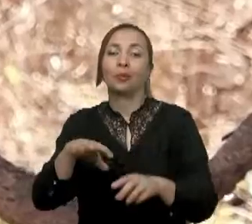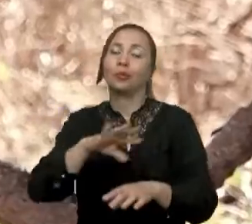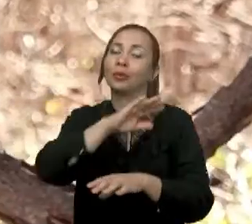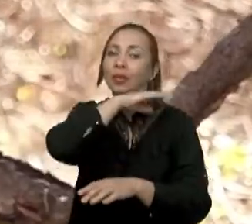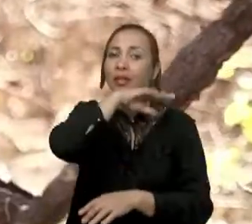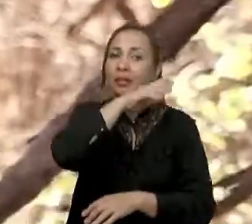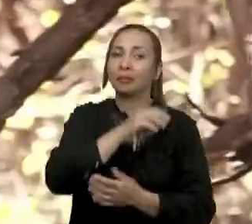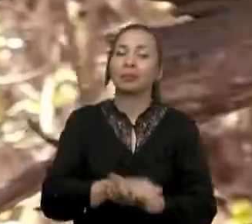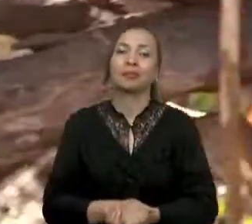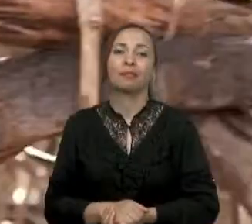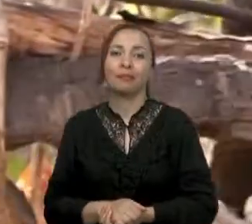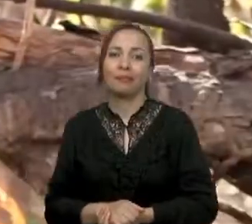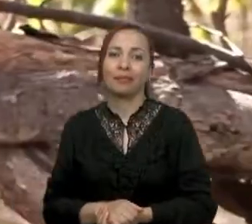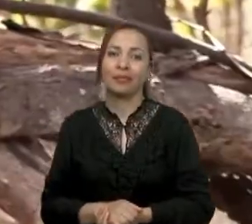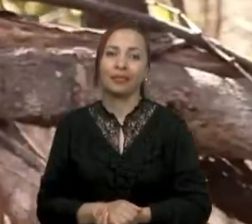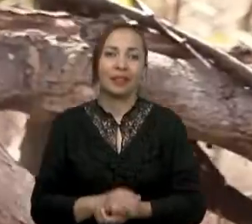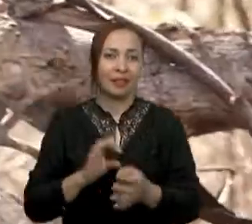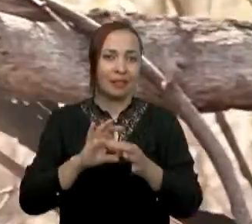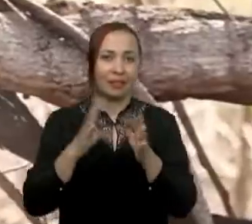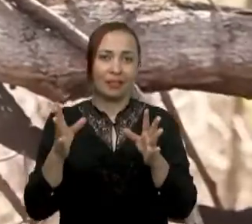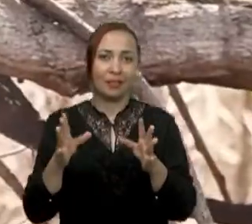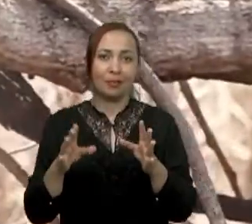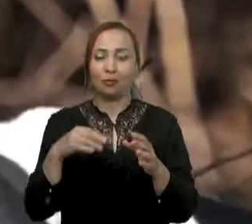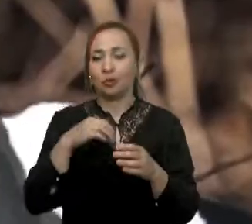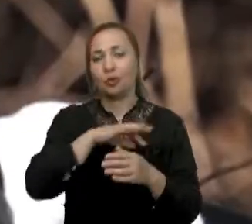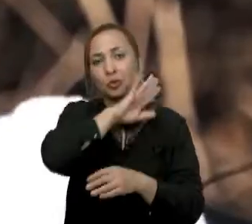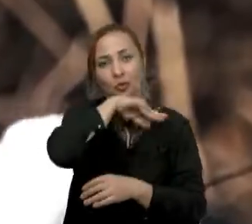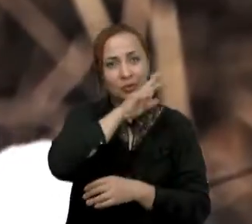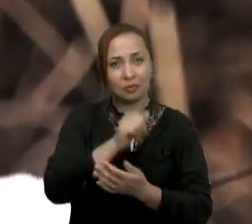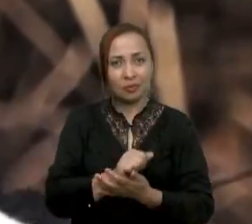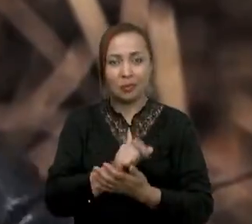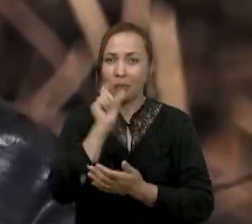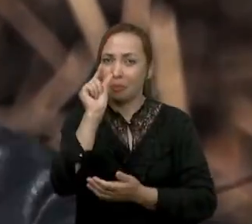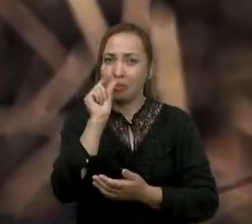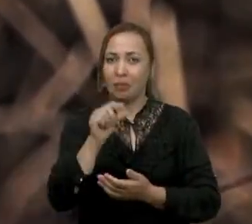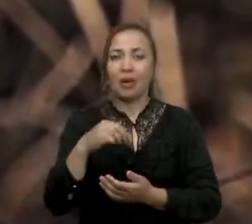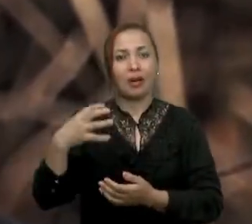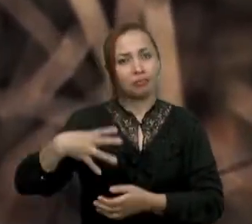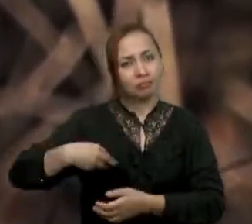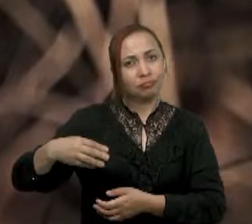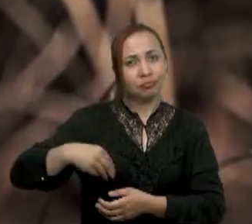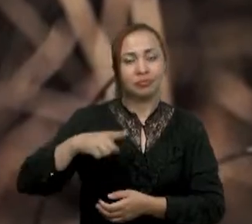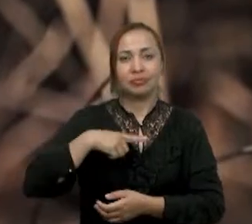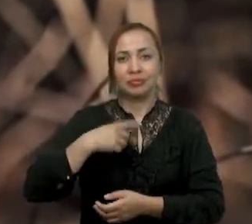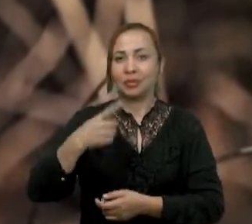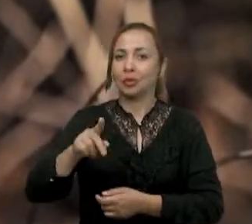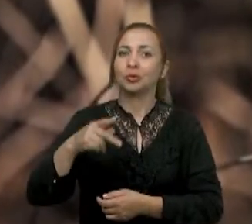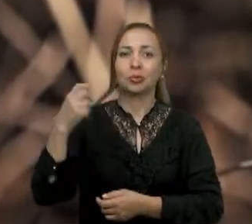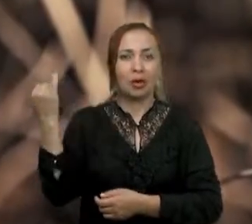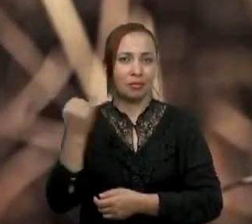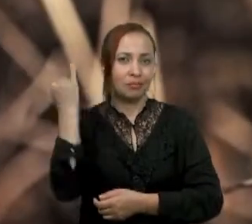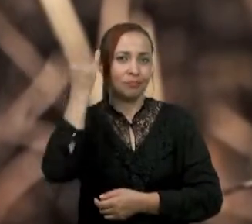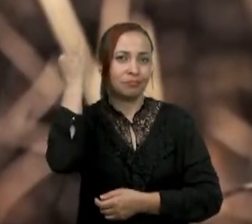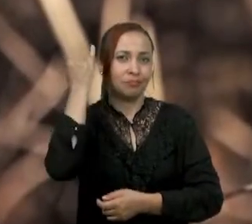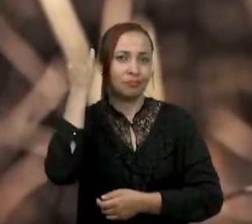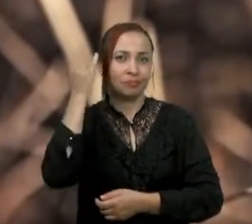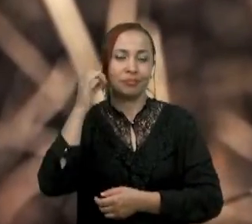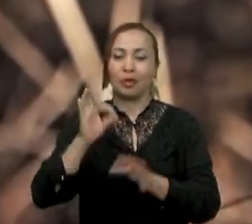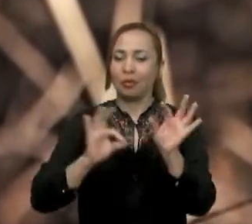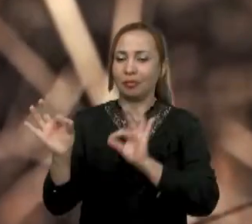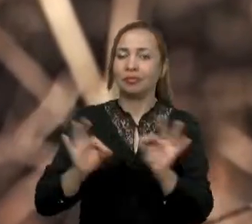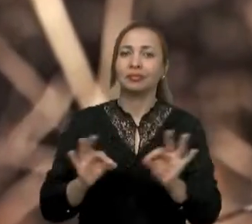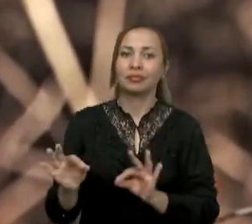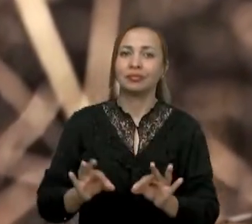espécies endêmicas na nossa região independente da experiência esses pequenos mamíferos tem a sua importância no equilíbrio